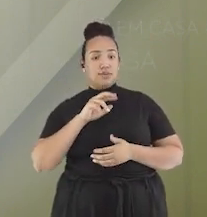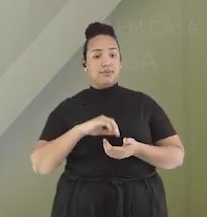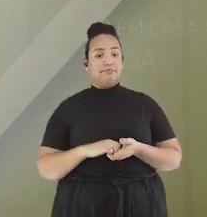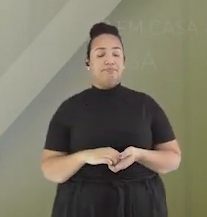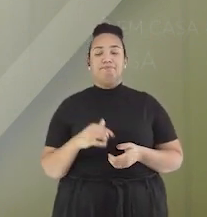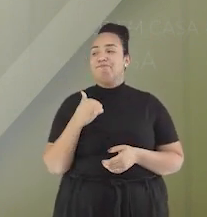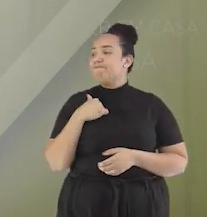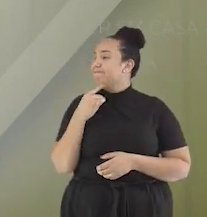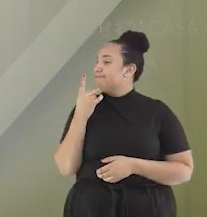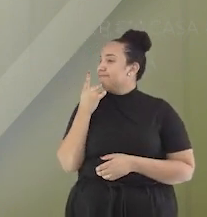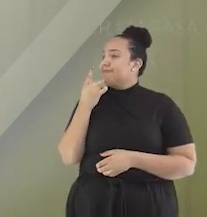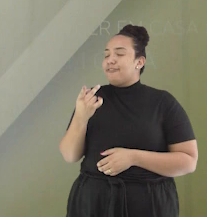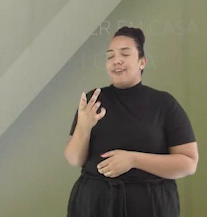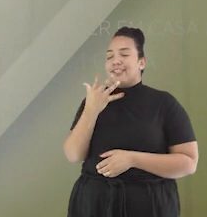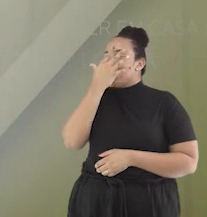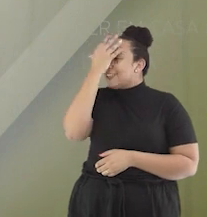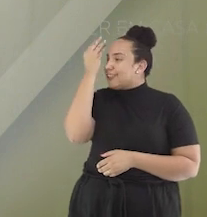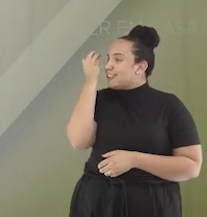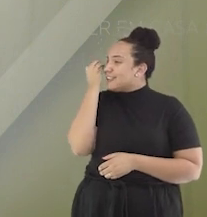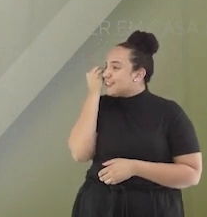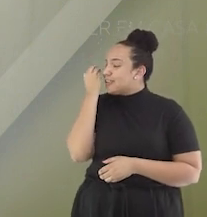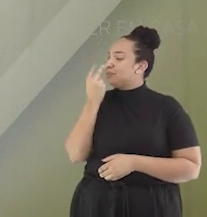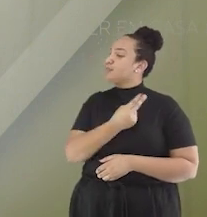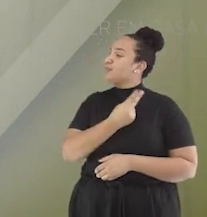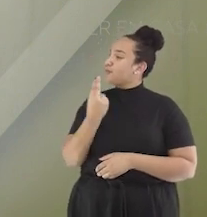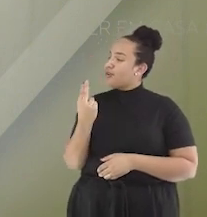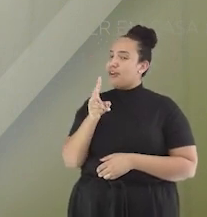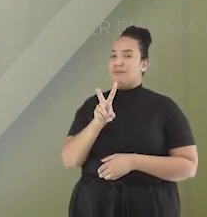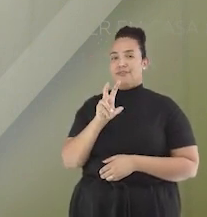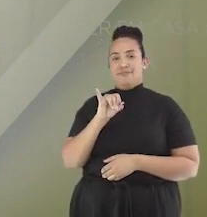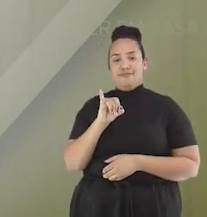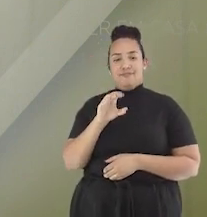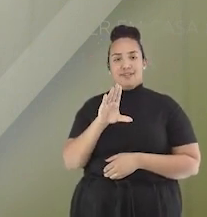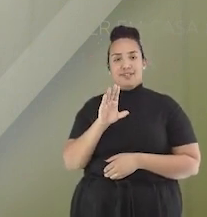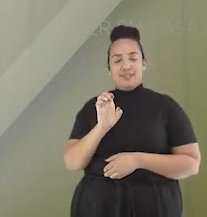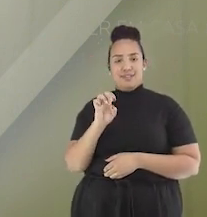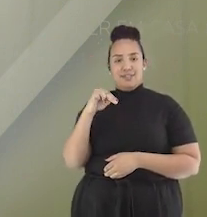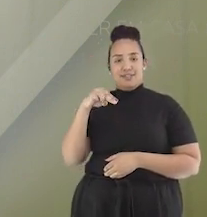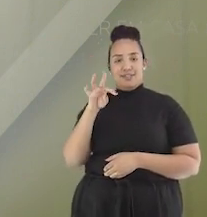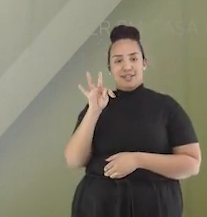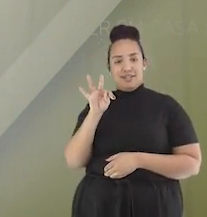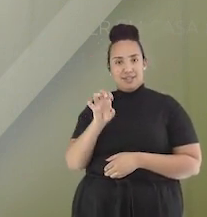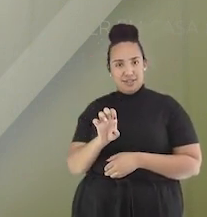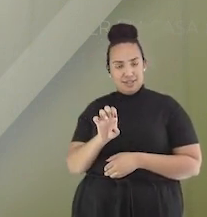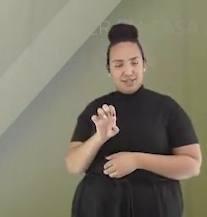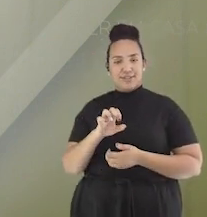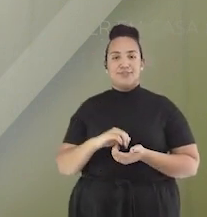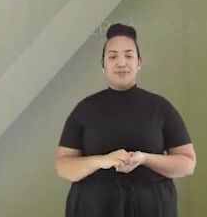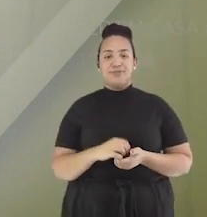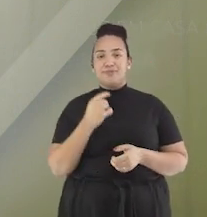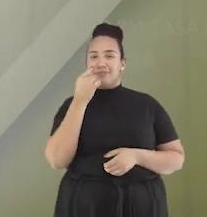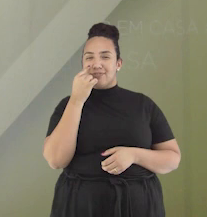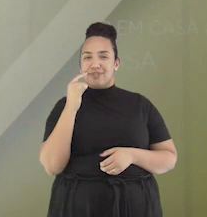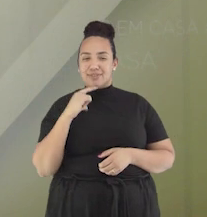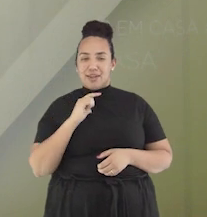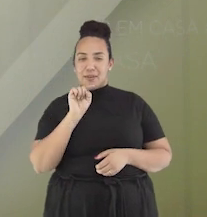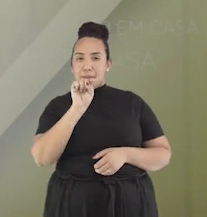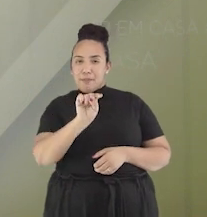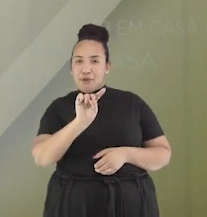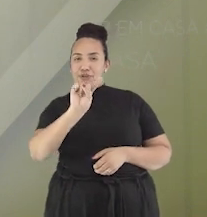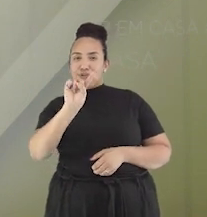não tinha falado. E eu acabei não falando o meu. Meu nome é Vicente. Perceba as